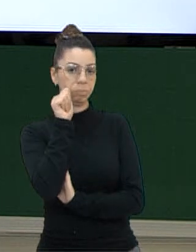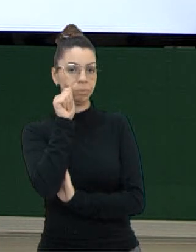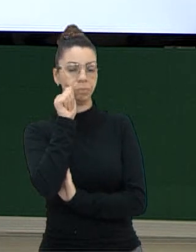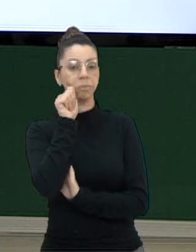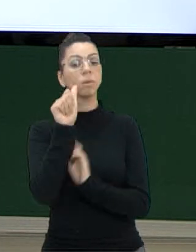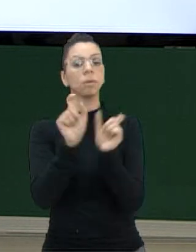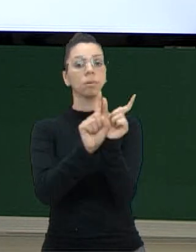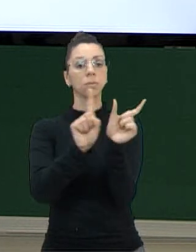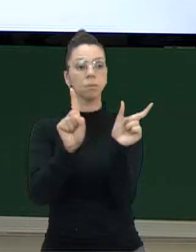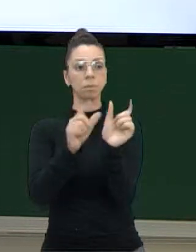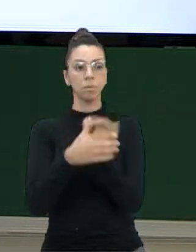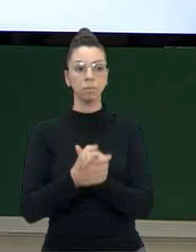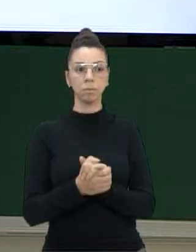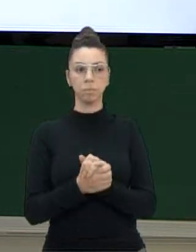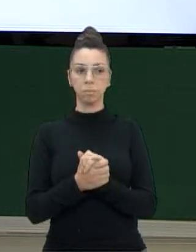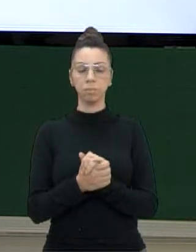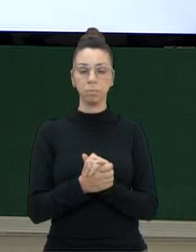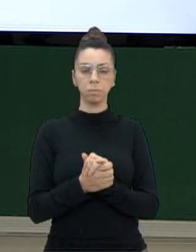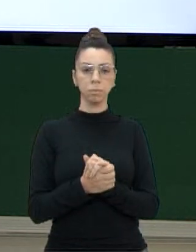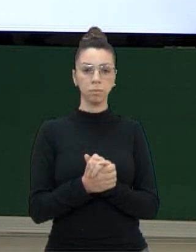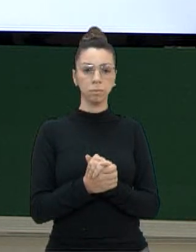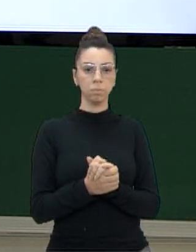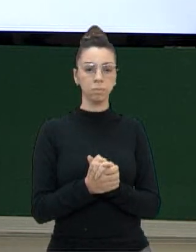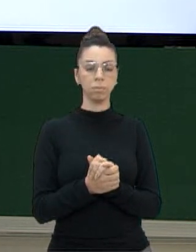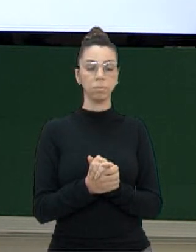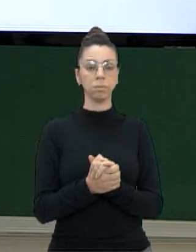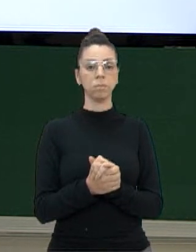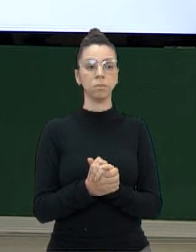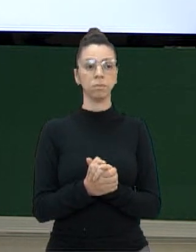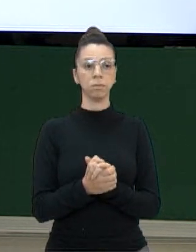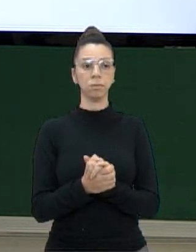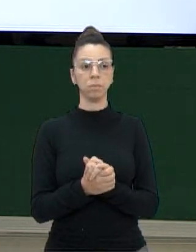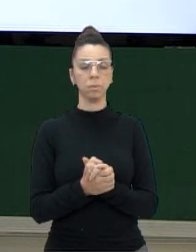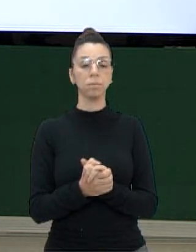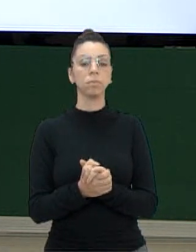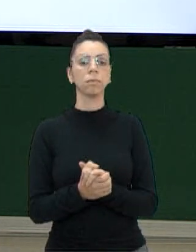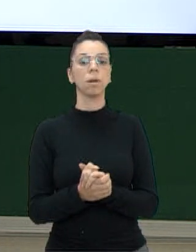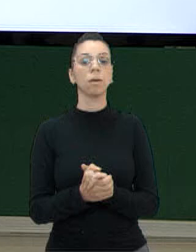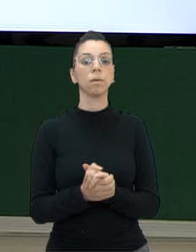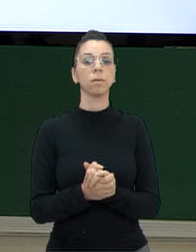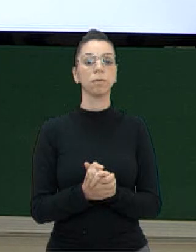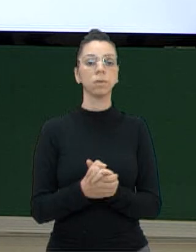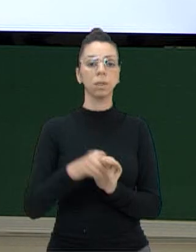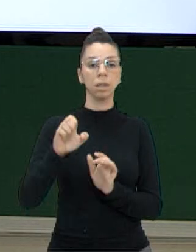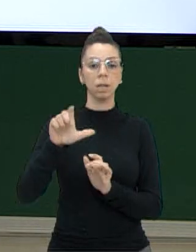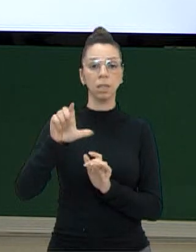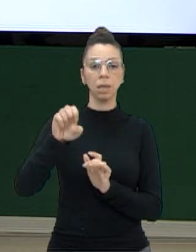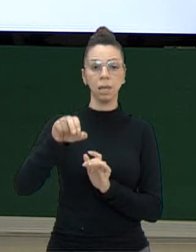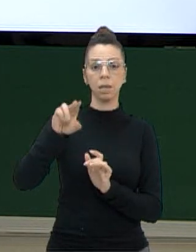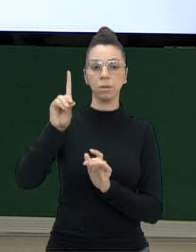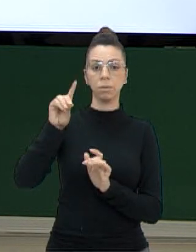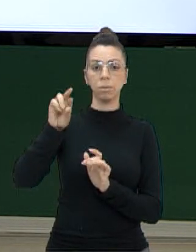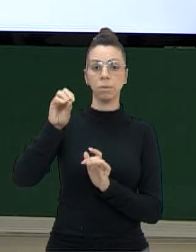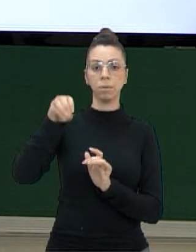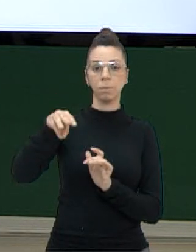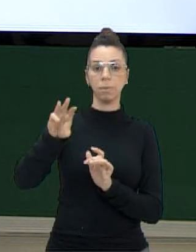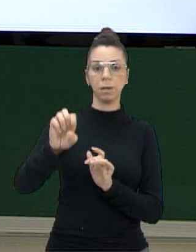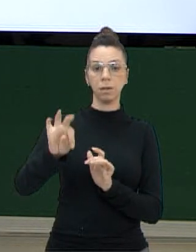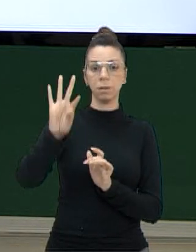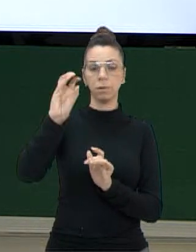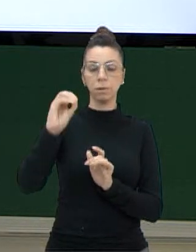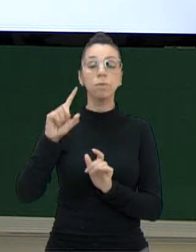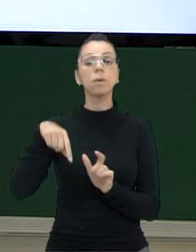el eletrodoméstico, masculino singular, hecho com el mamute, sim? Atado